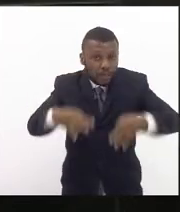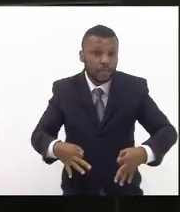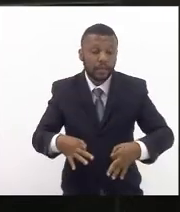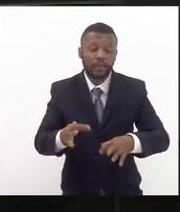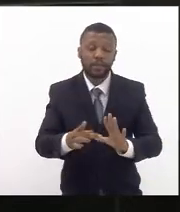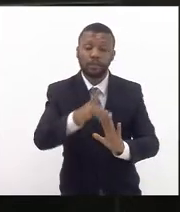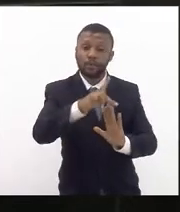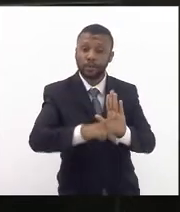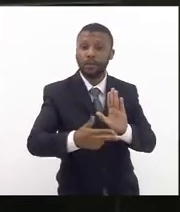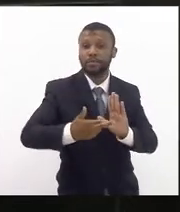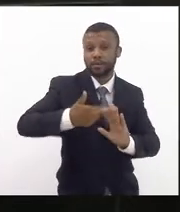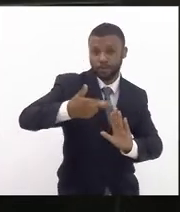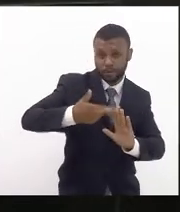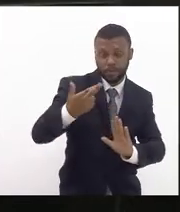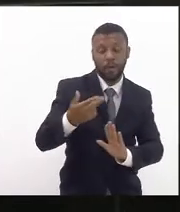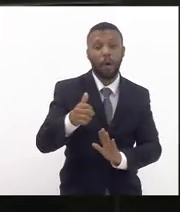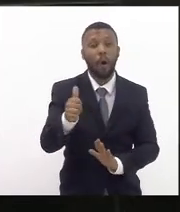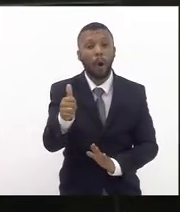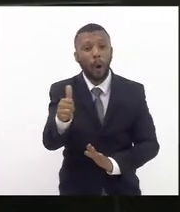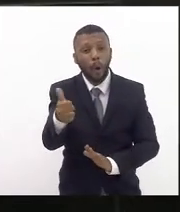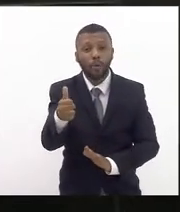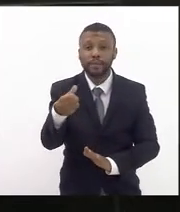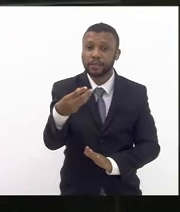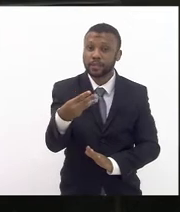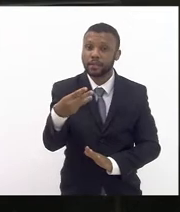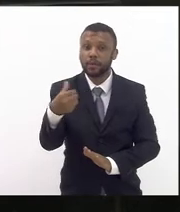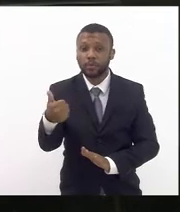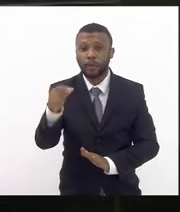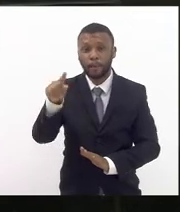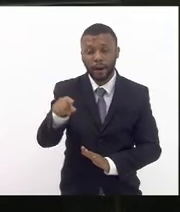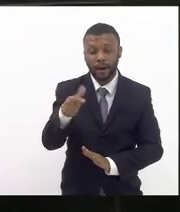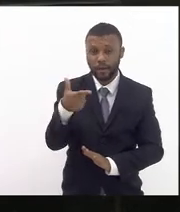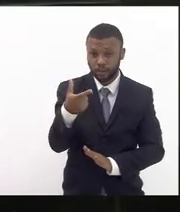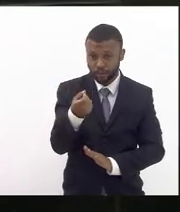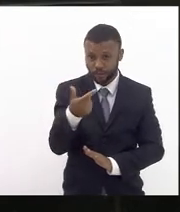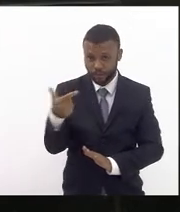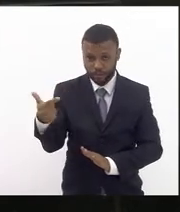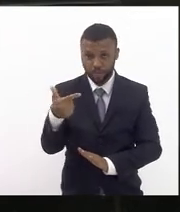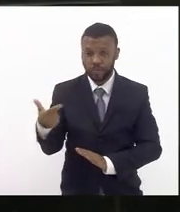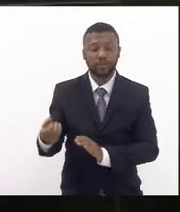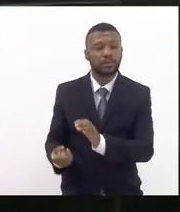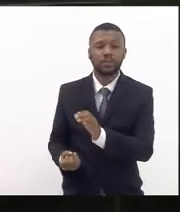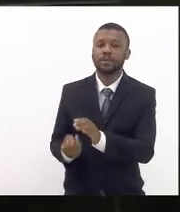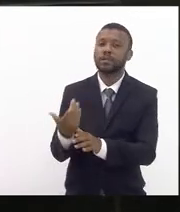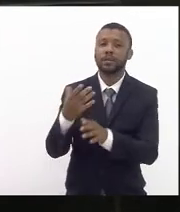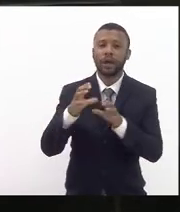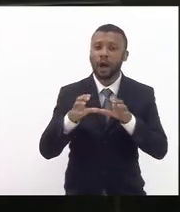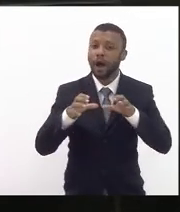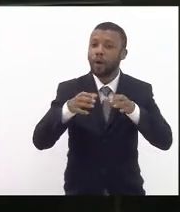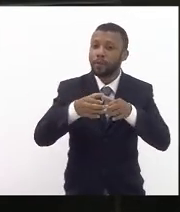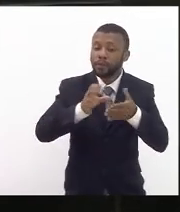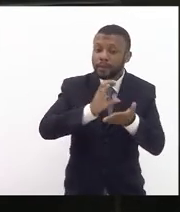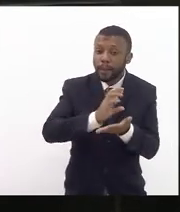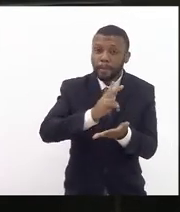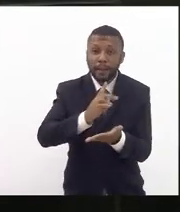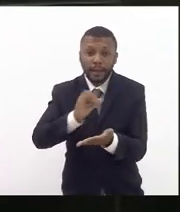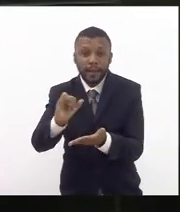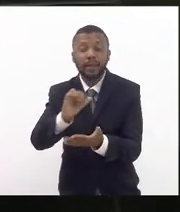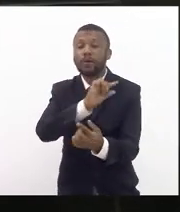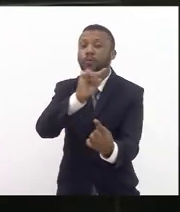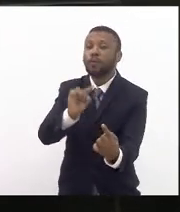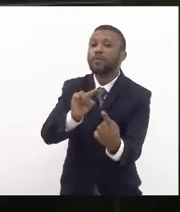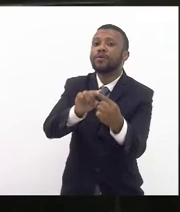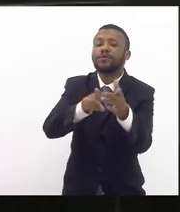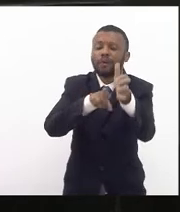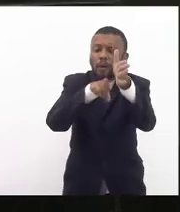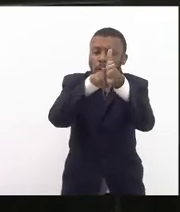resolução 1131 de 2022, que cria a comissão parlamentar de inquérito destinada a